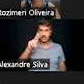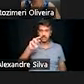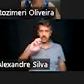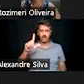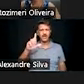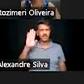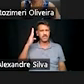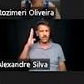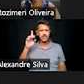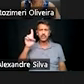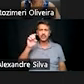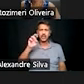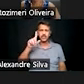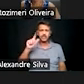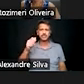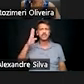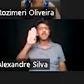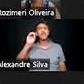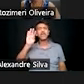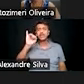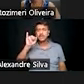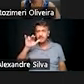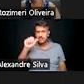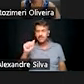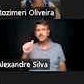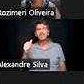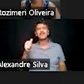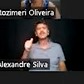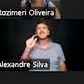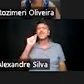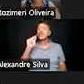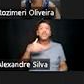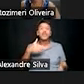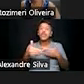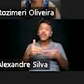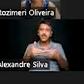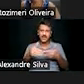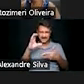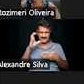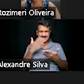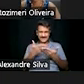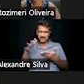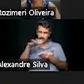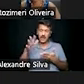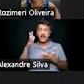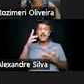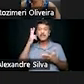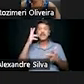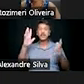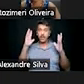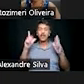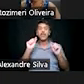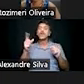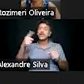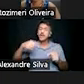biologia, a zoologia, a botânica, a geologia, o que seja, ela, nós temos uma